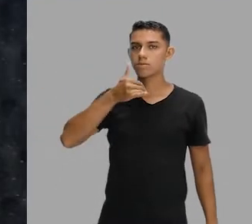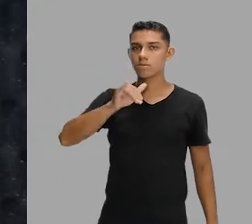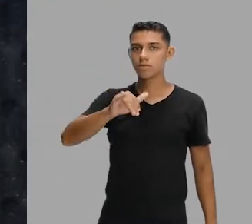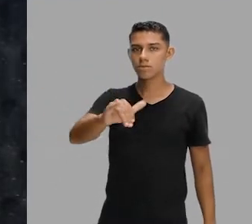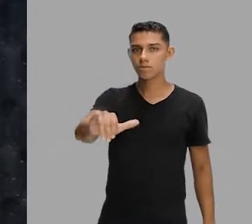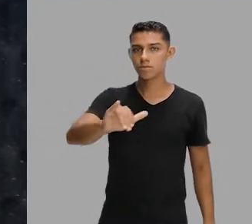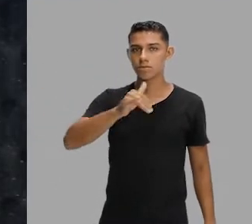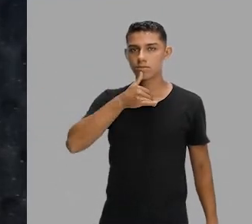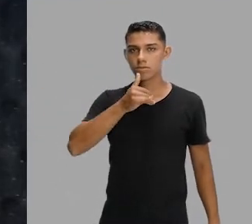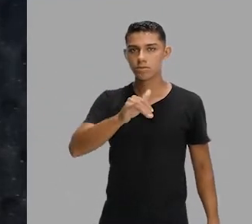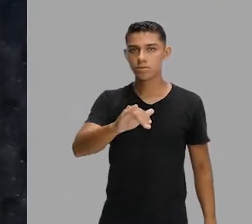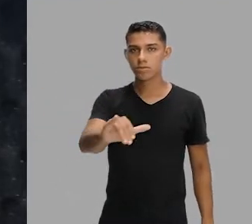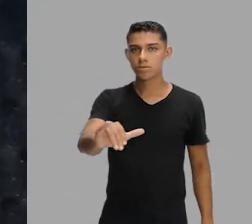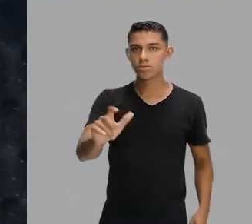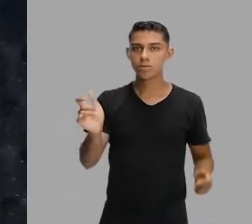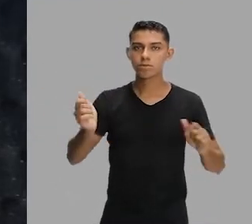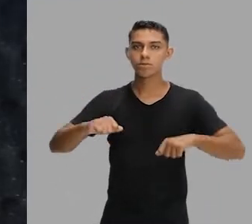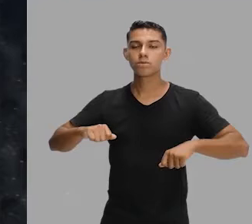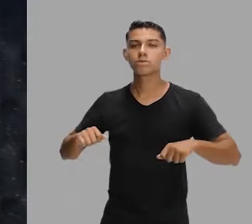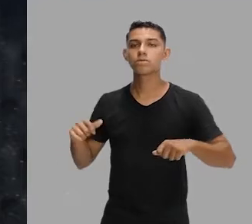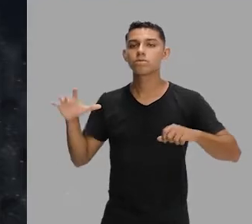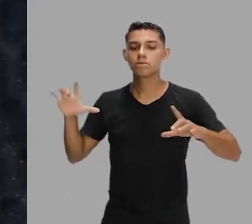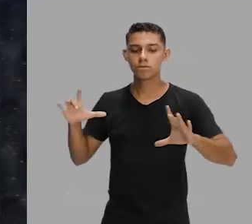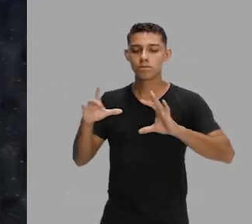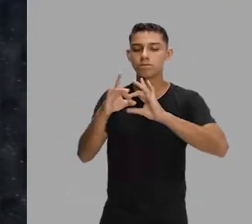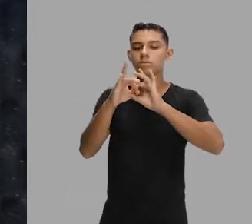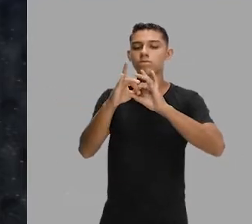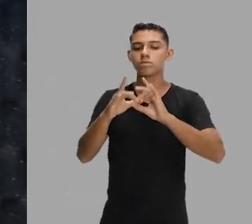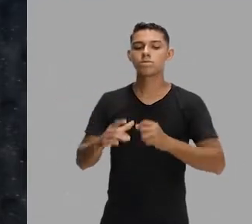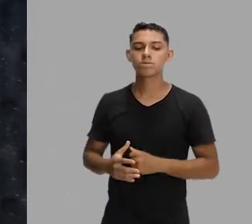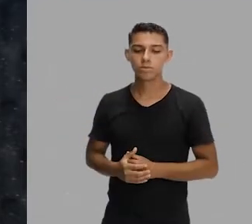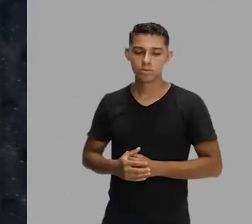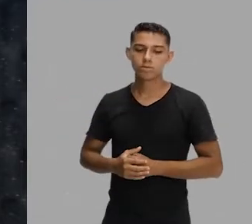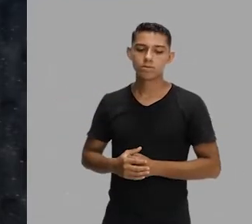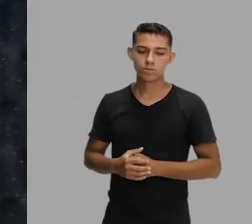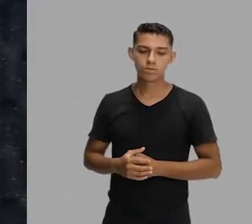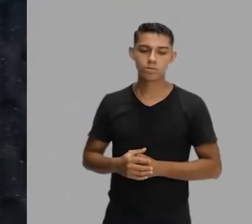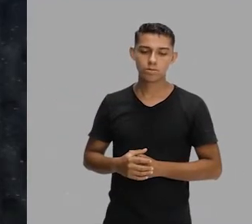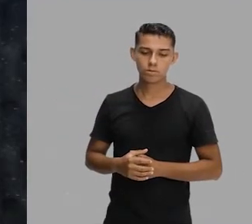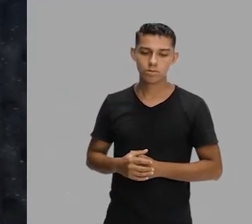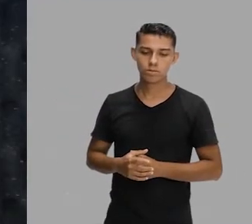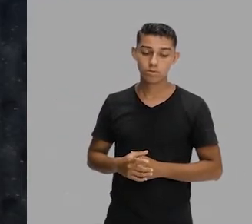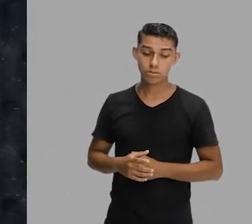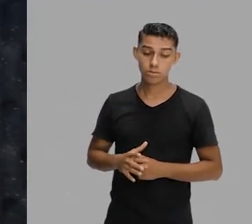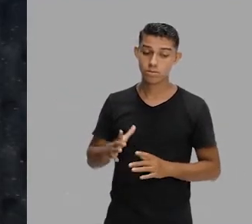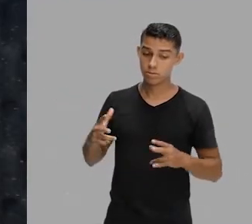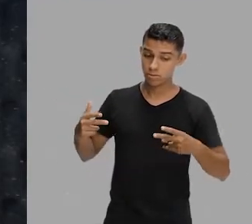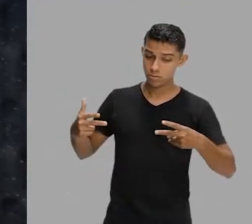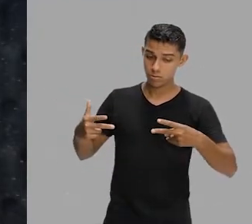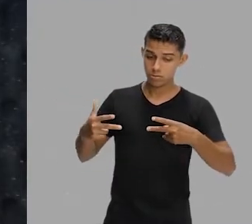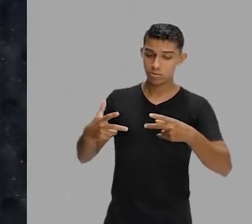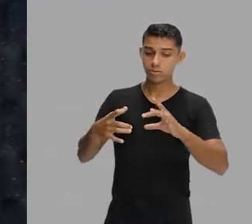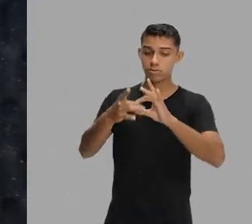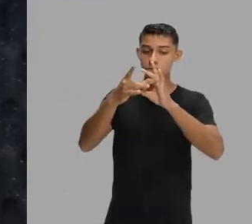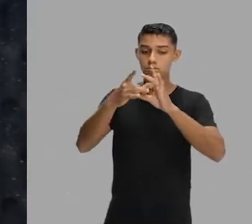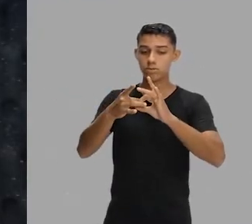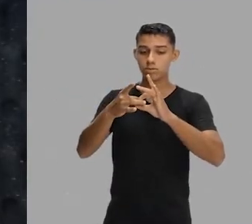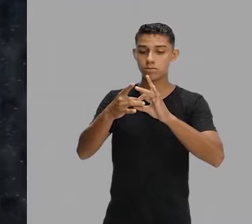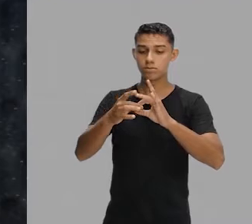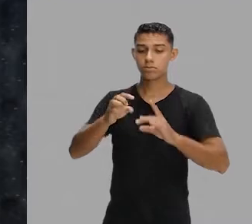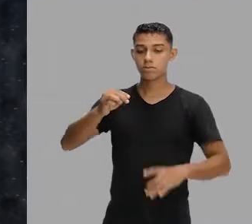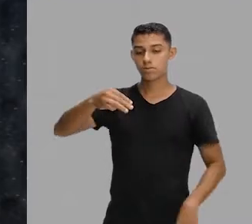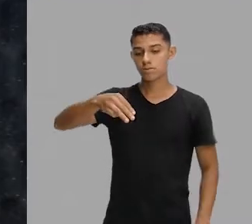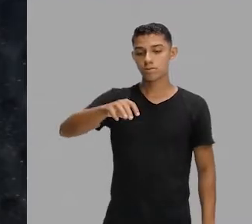exclusiva, mas ela é muito acentuada no cobre. Então, os fios metálicos, né, os cabos